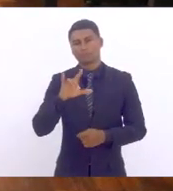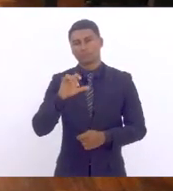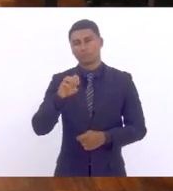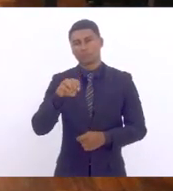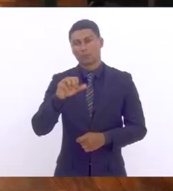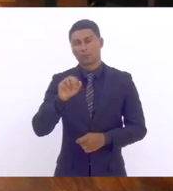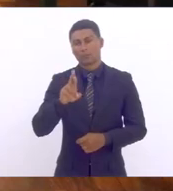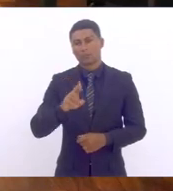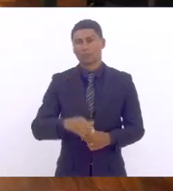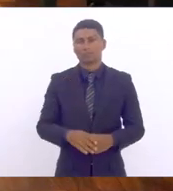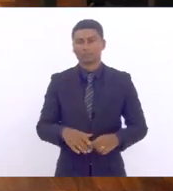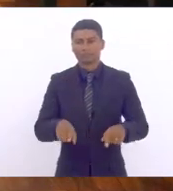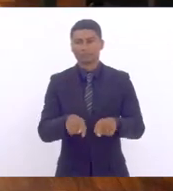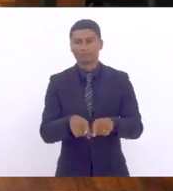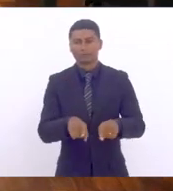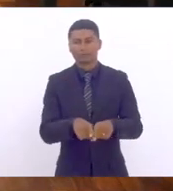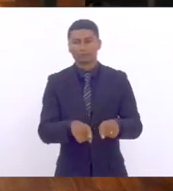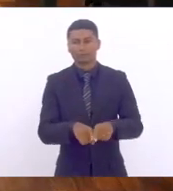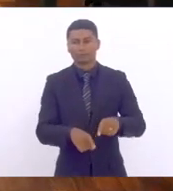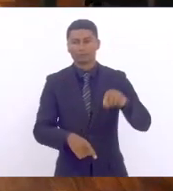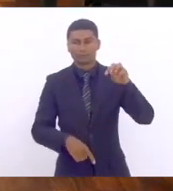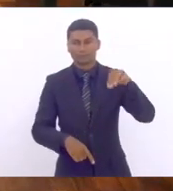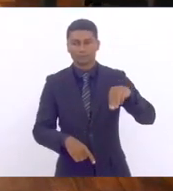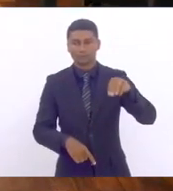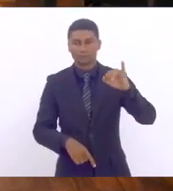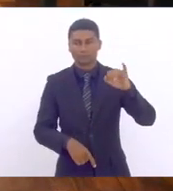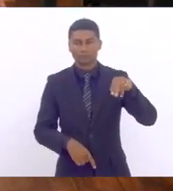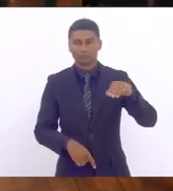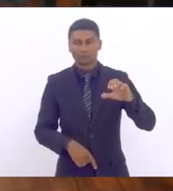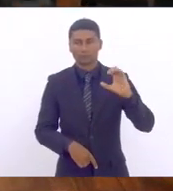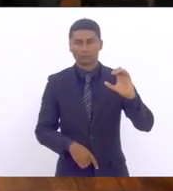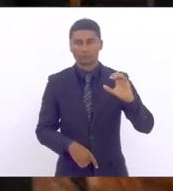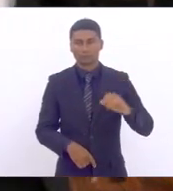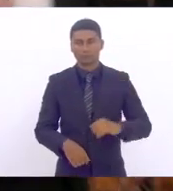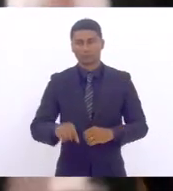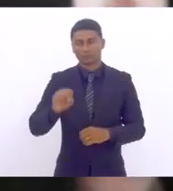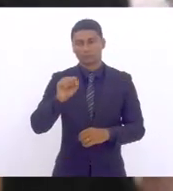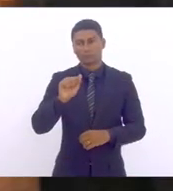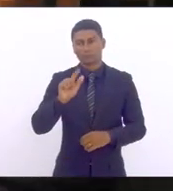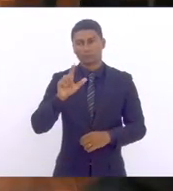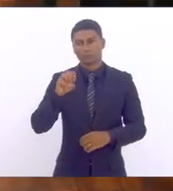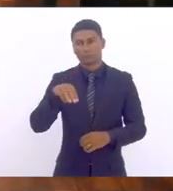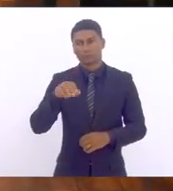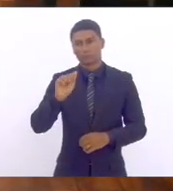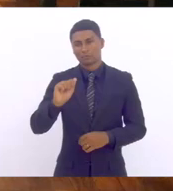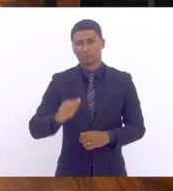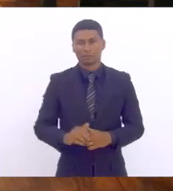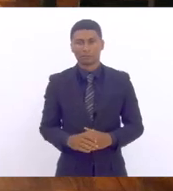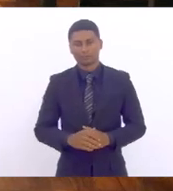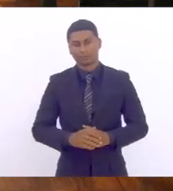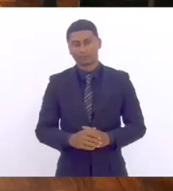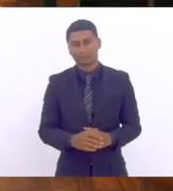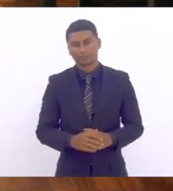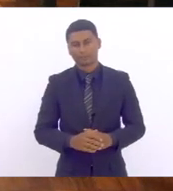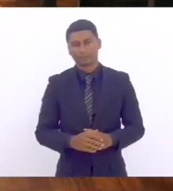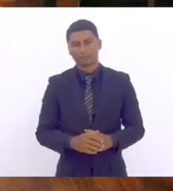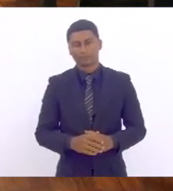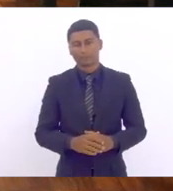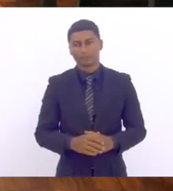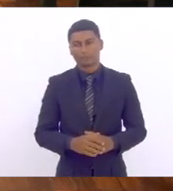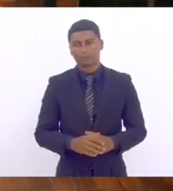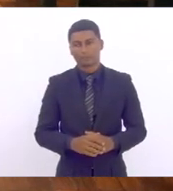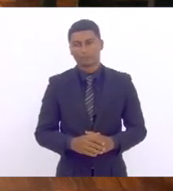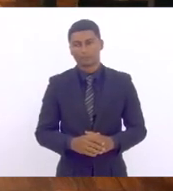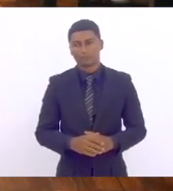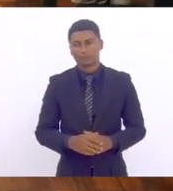Coelho, seguido do deputado Carlos Mink, coronel Salema, deputado também. É, eu sou